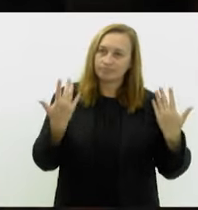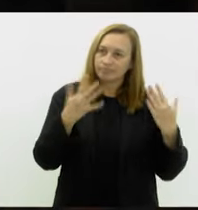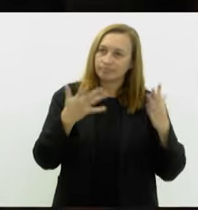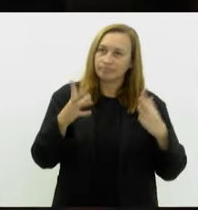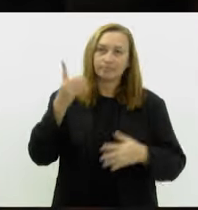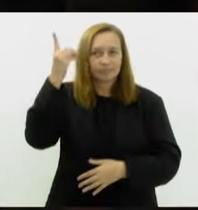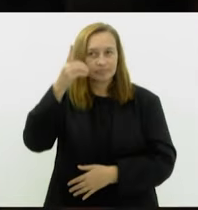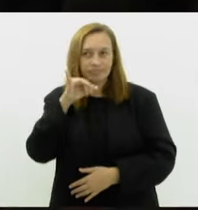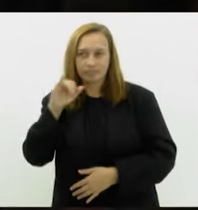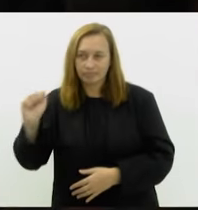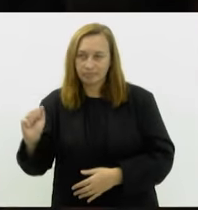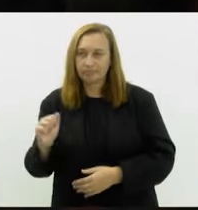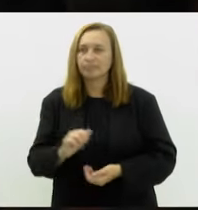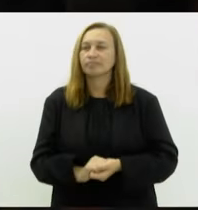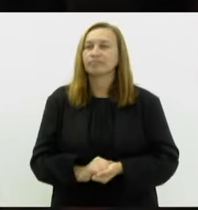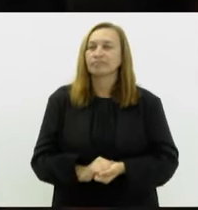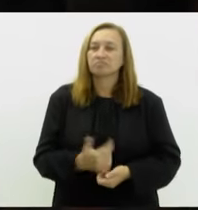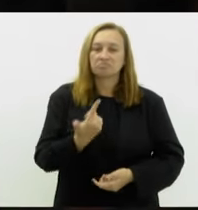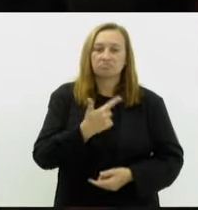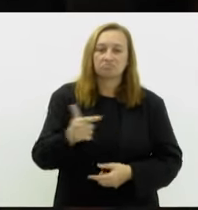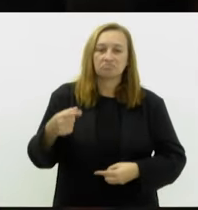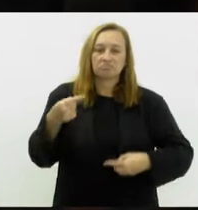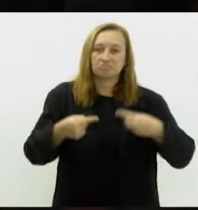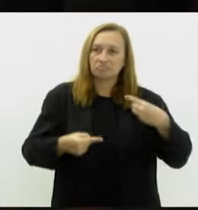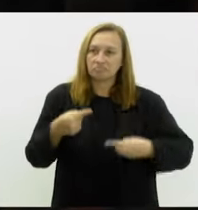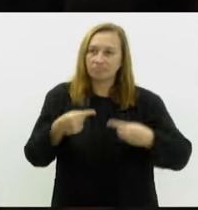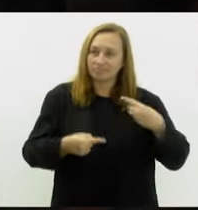Índia Armelau. Não havendo mais,